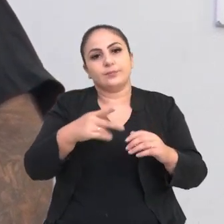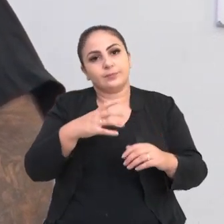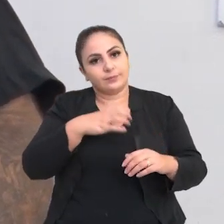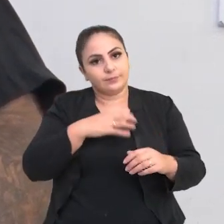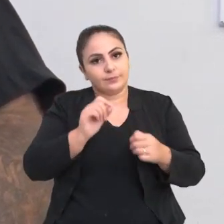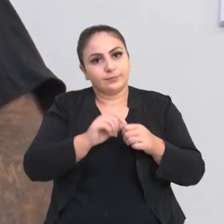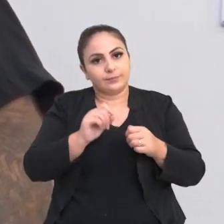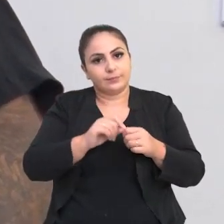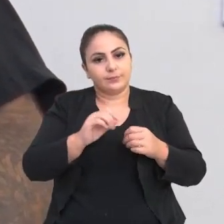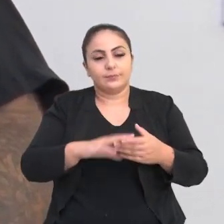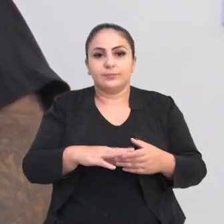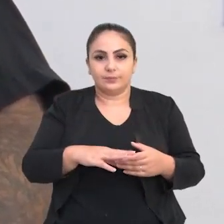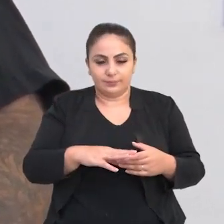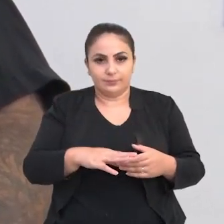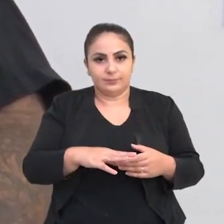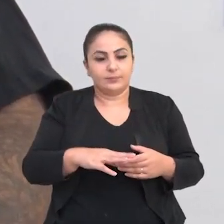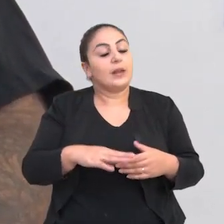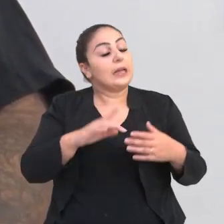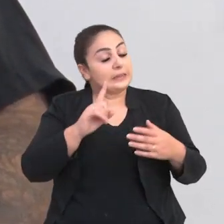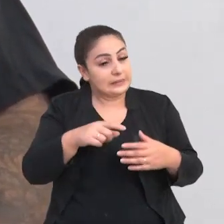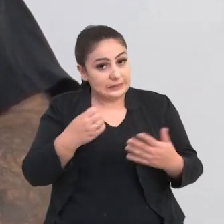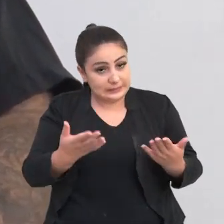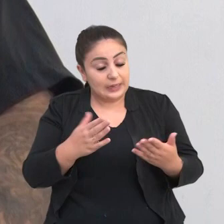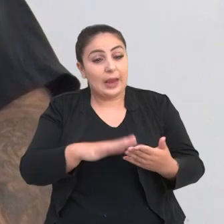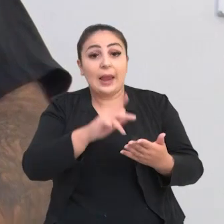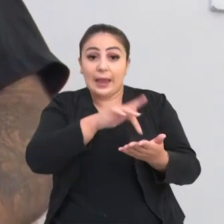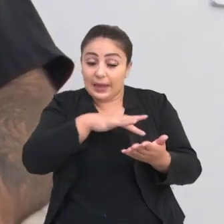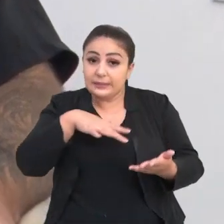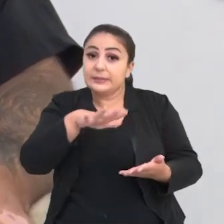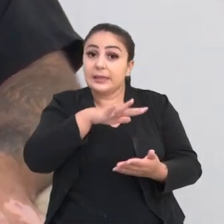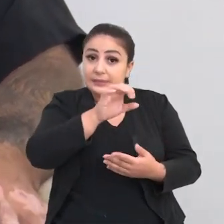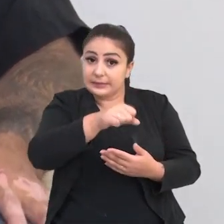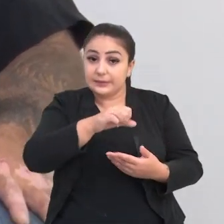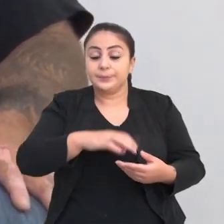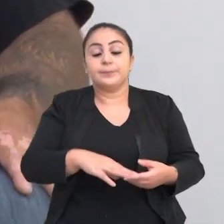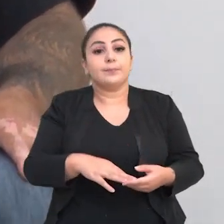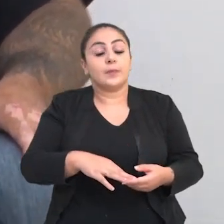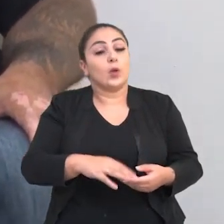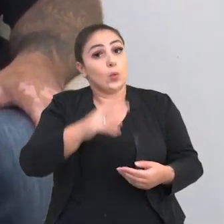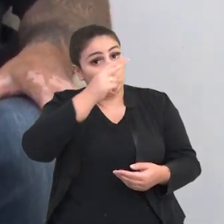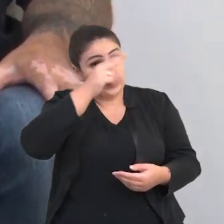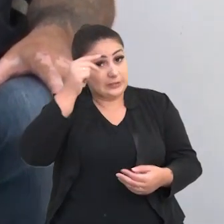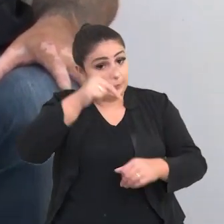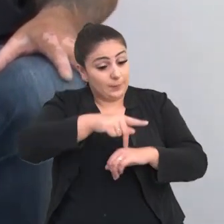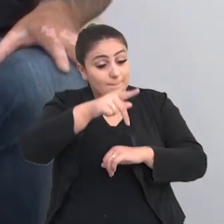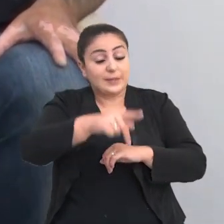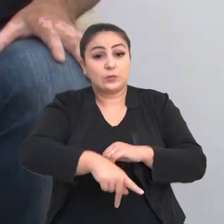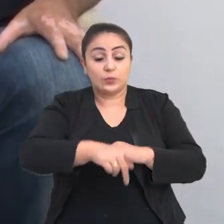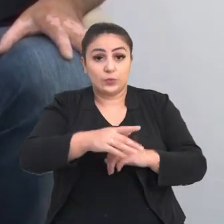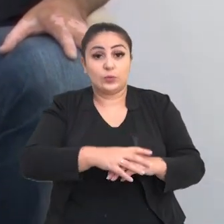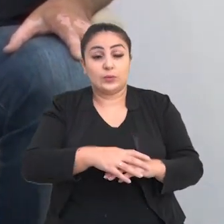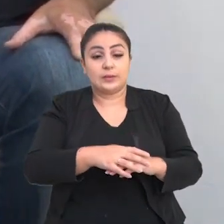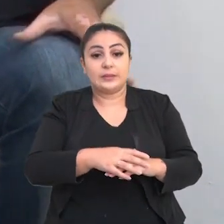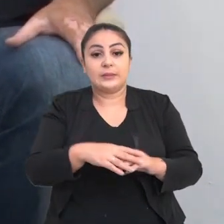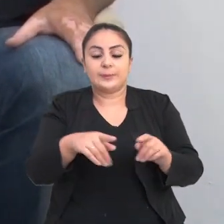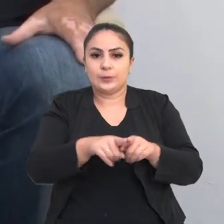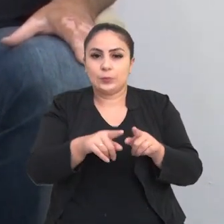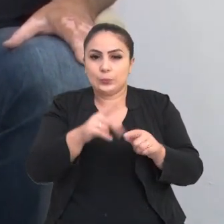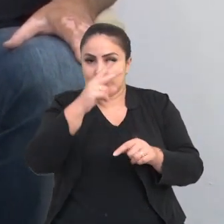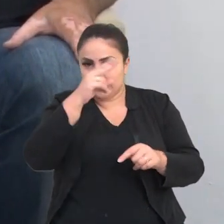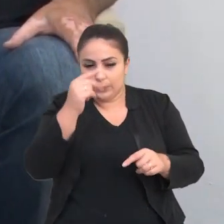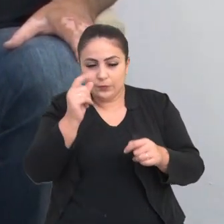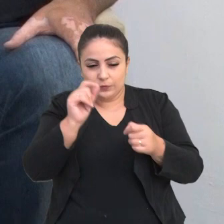e assim foi feito, né, doutora Juliana Portela? Essa é a realidade. O município de Passo Fundo, através